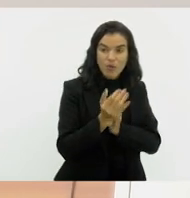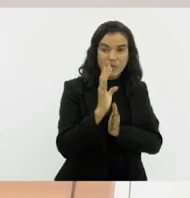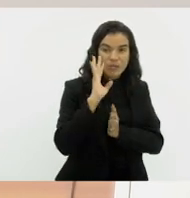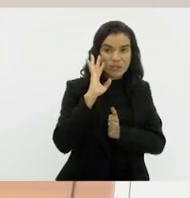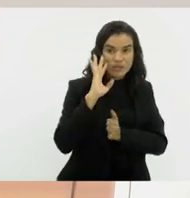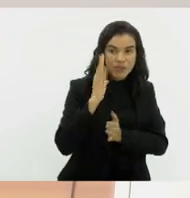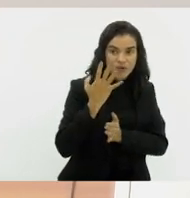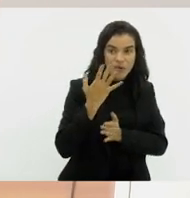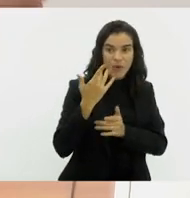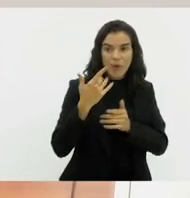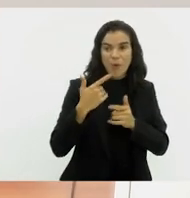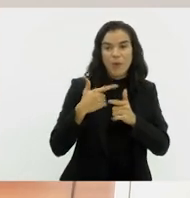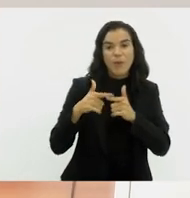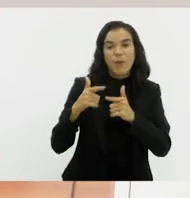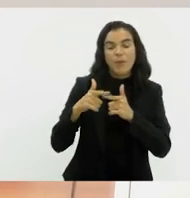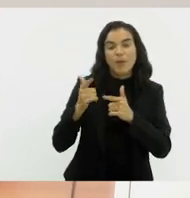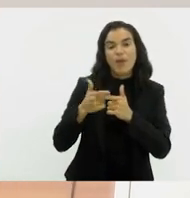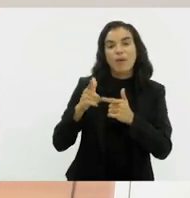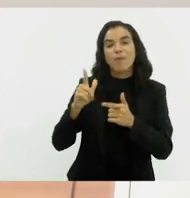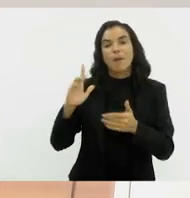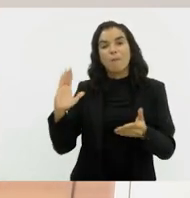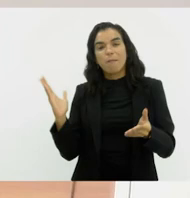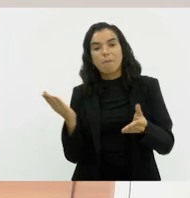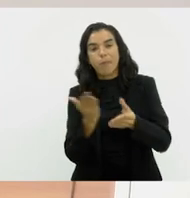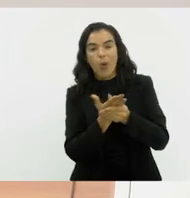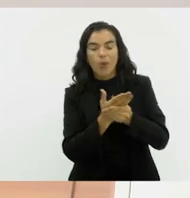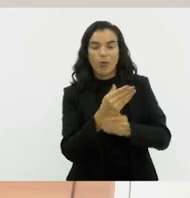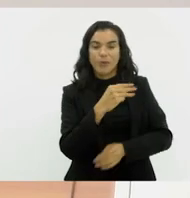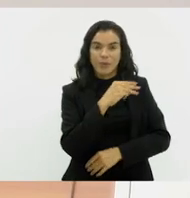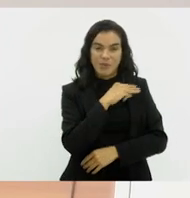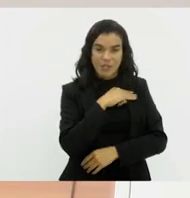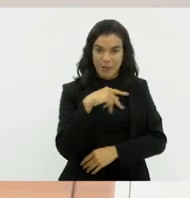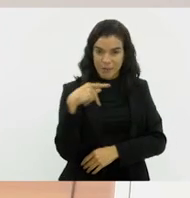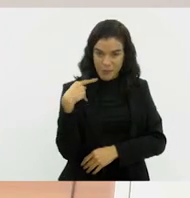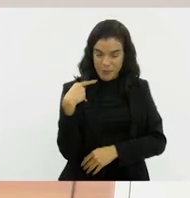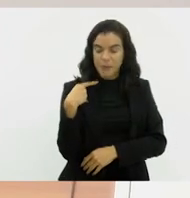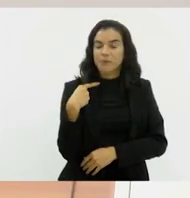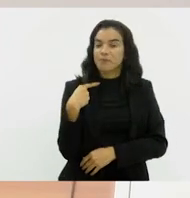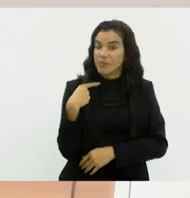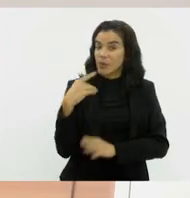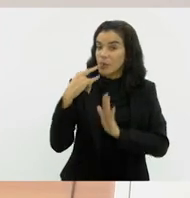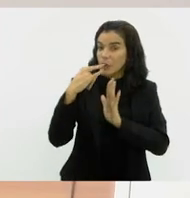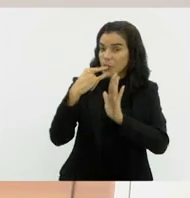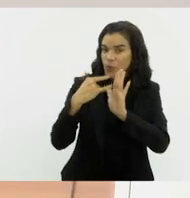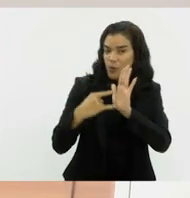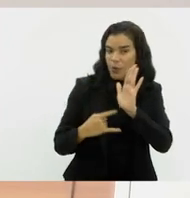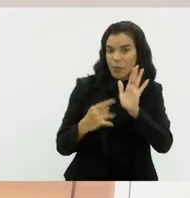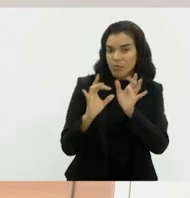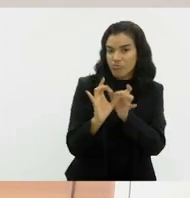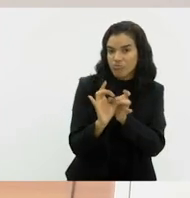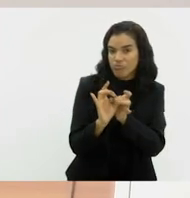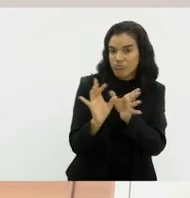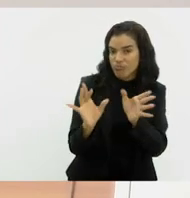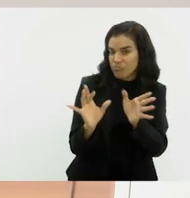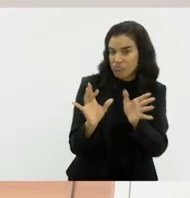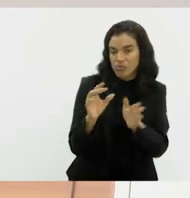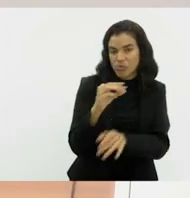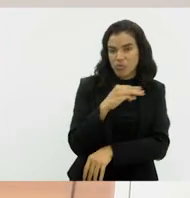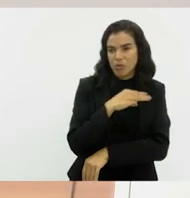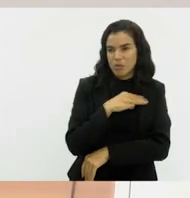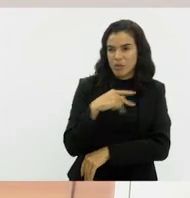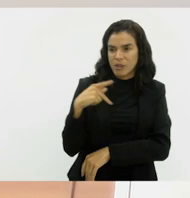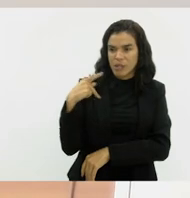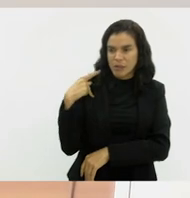ação movida pelo Ministério Público. Esse documento está à disposição do Ministério Público